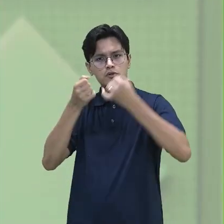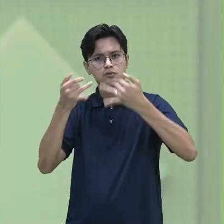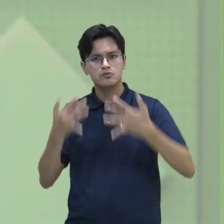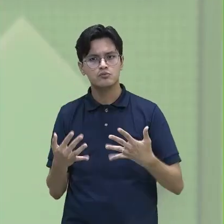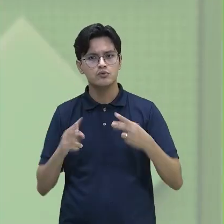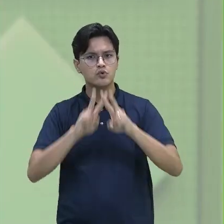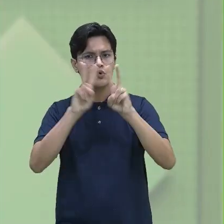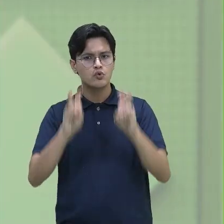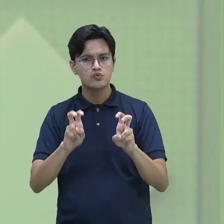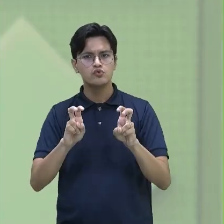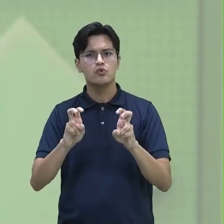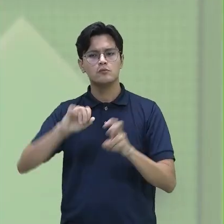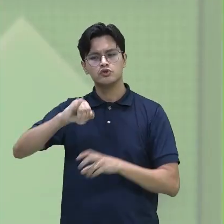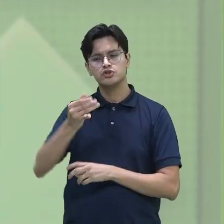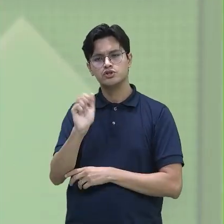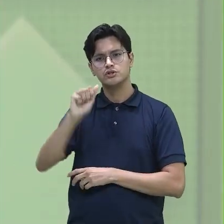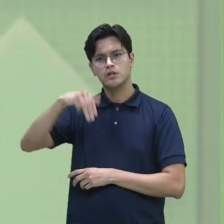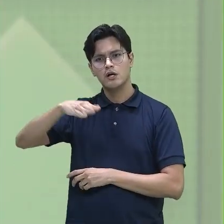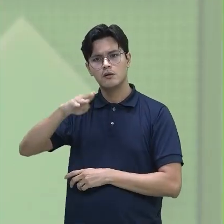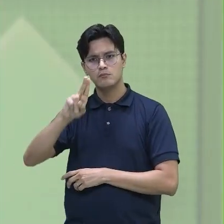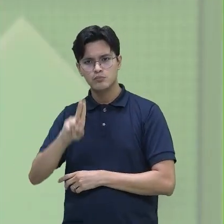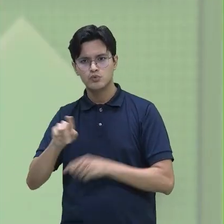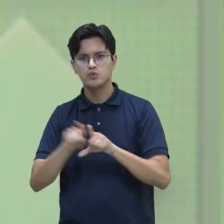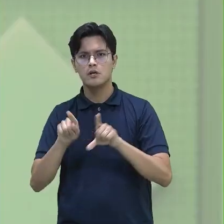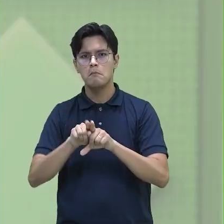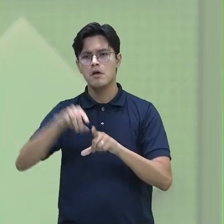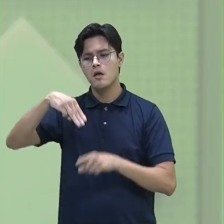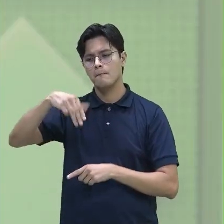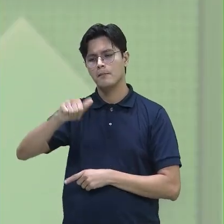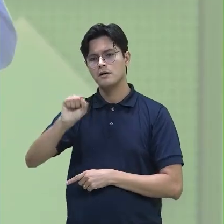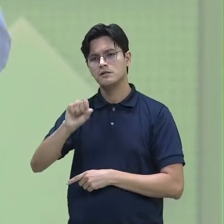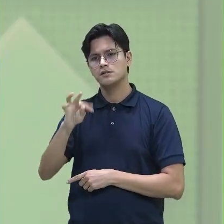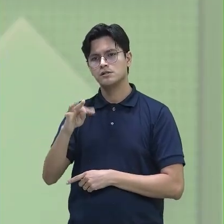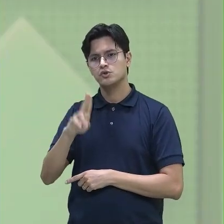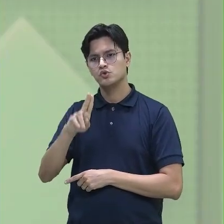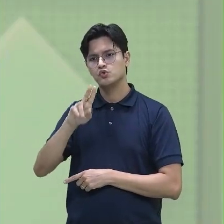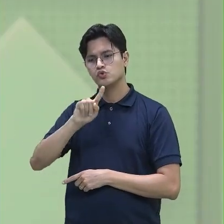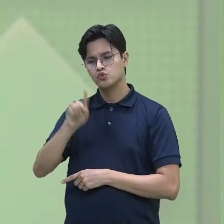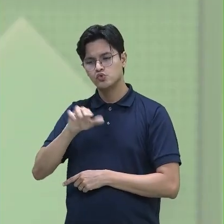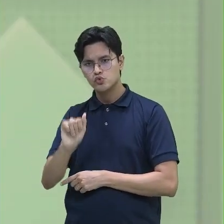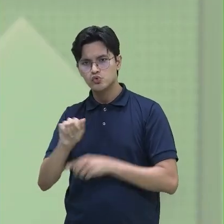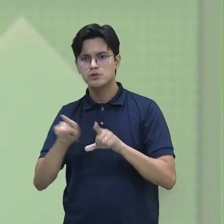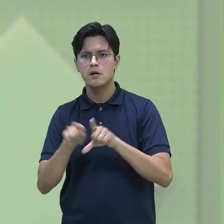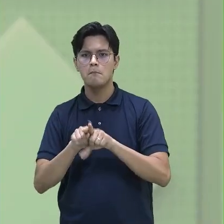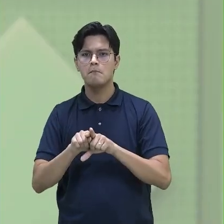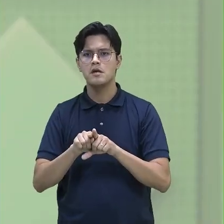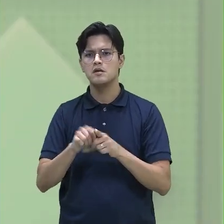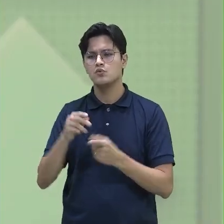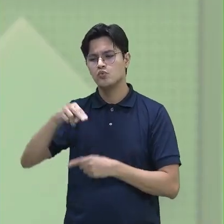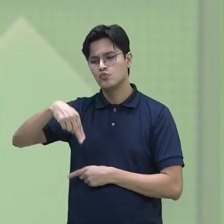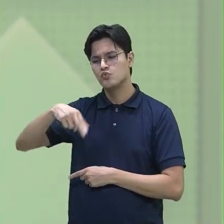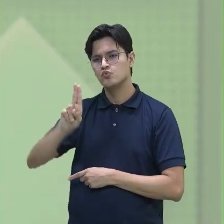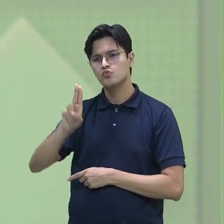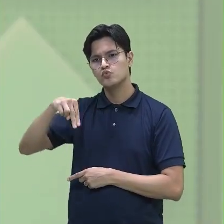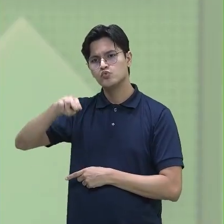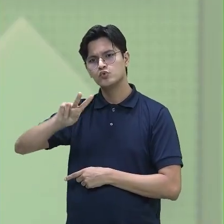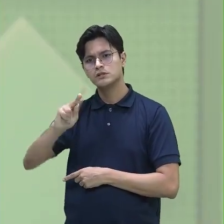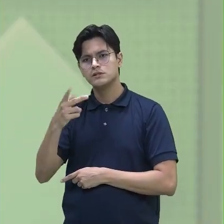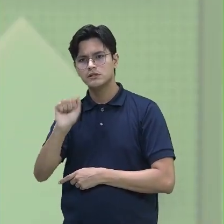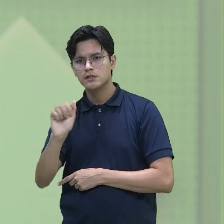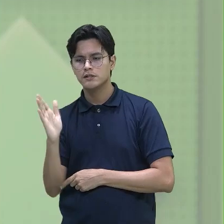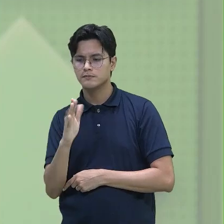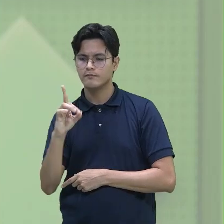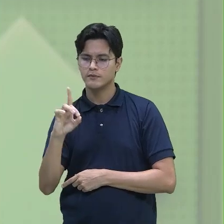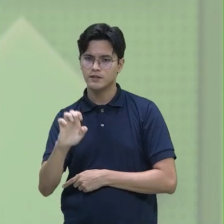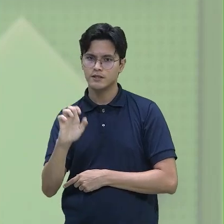copaíba, andiroba, unha de gato, né, o crajiru, enfim, várias plantas que elas tiveram ali um mínimo